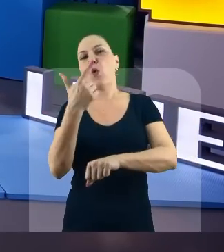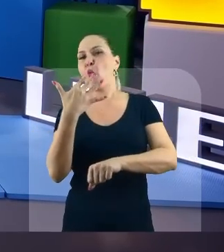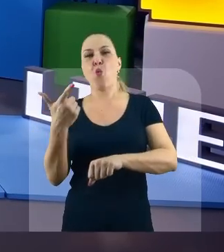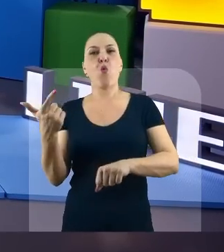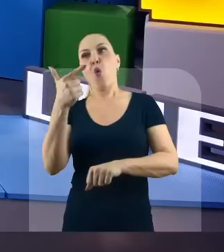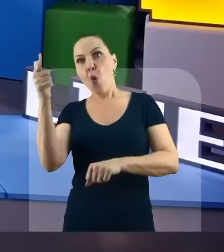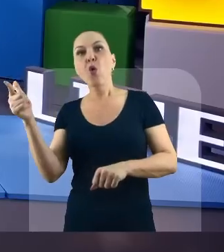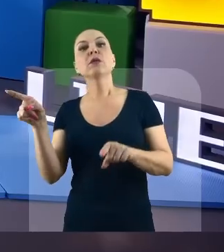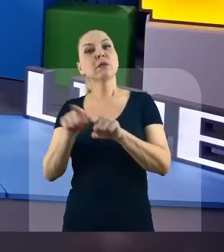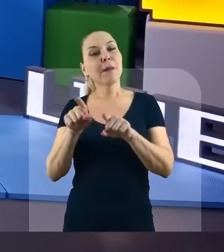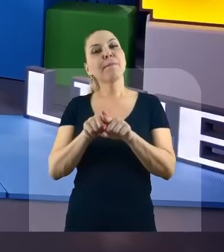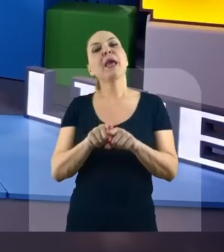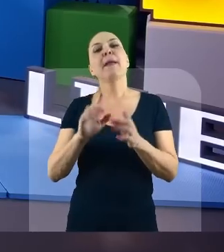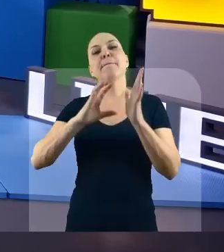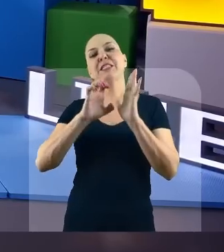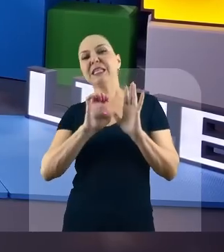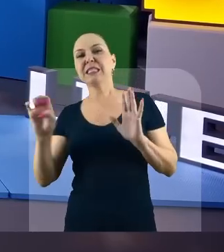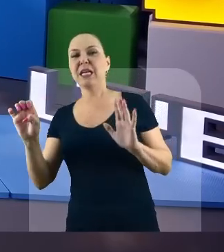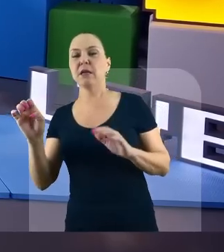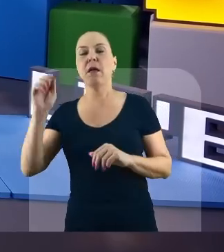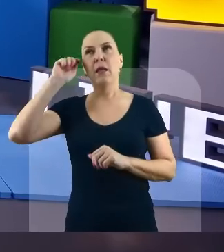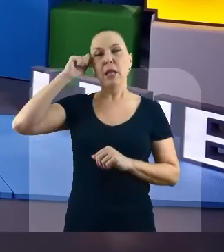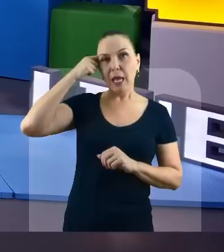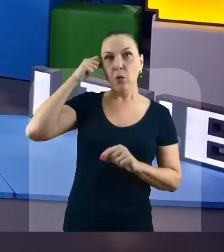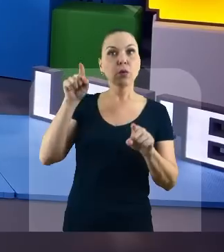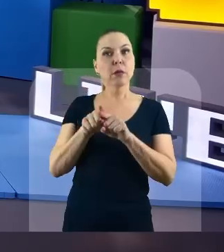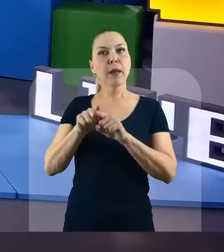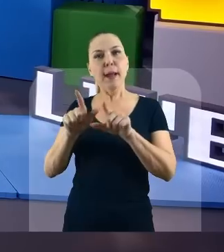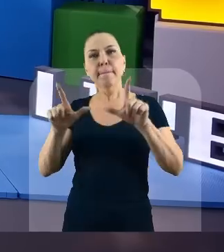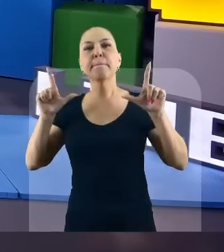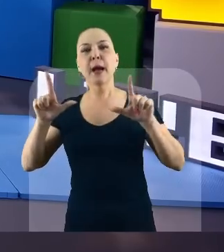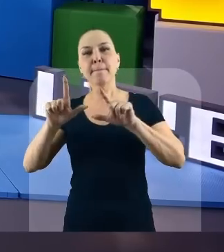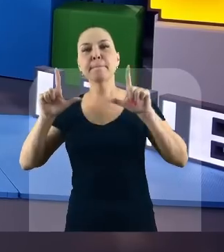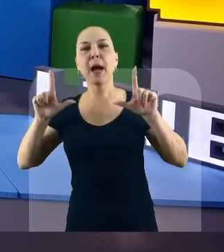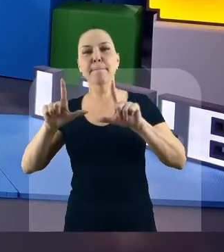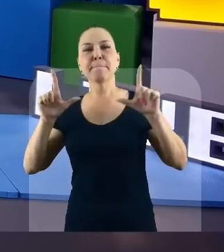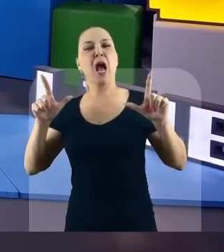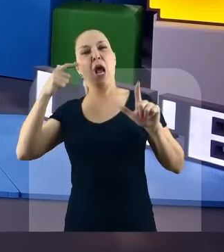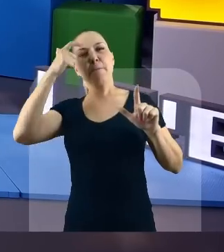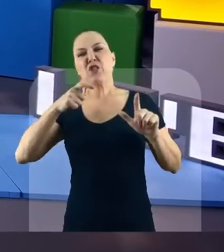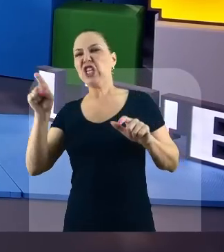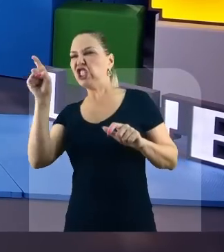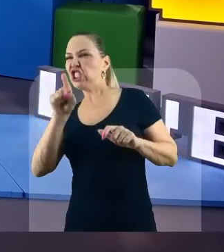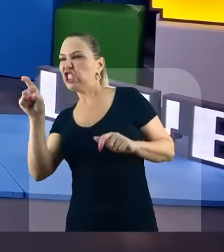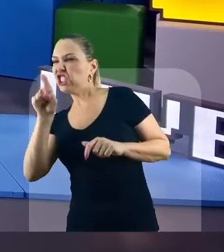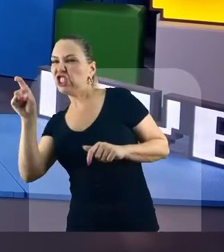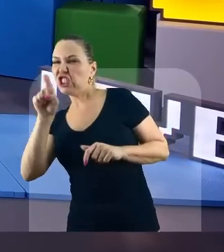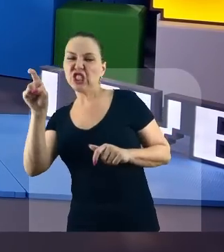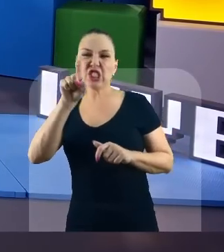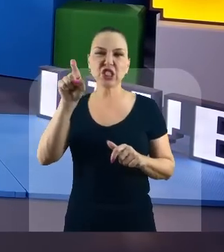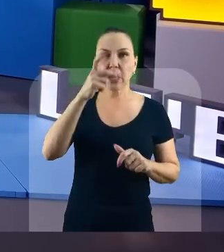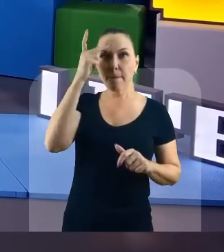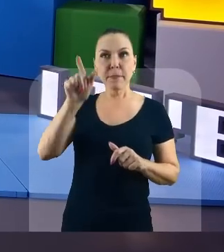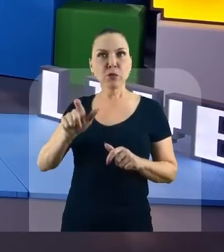propagandas partidárias da esquerda, o negro, e o Maicon acho que vai concordar comigo, é sempre colocado como o cara que picha muro, é o